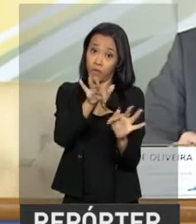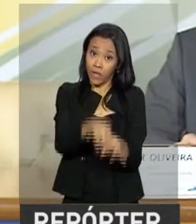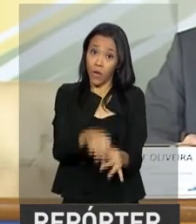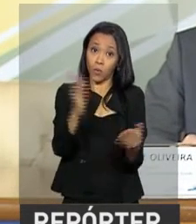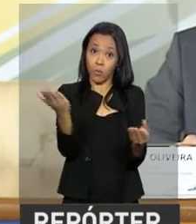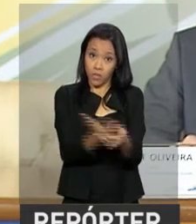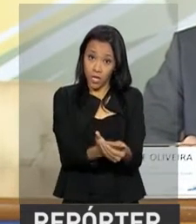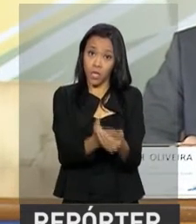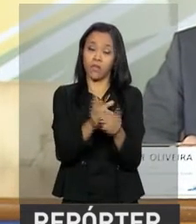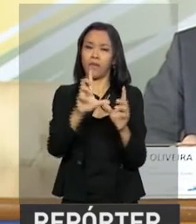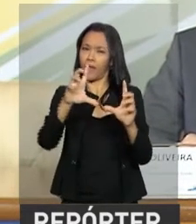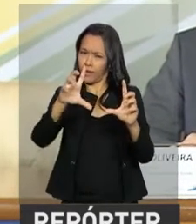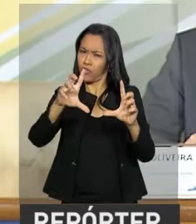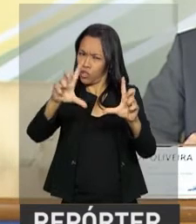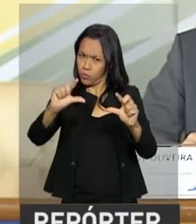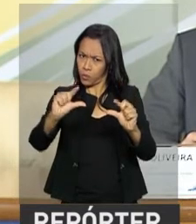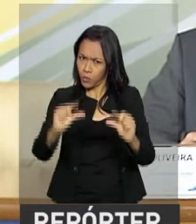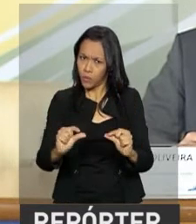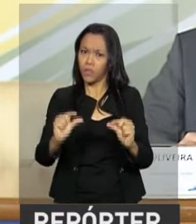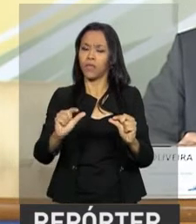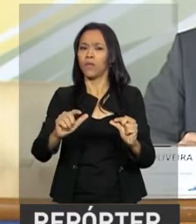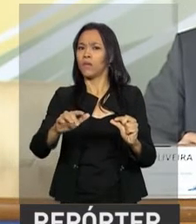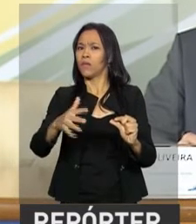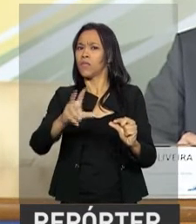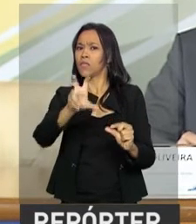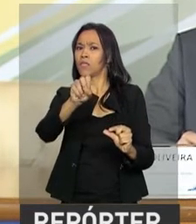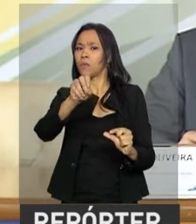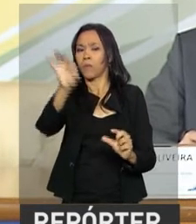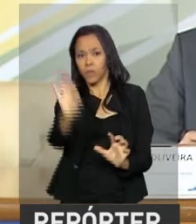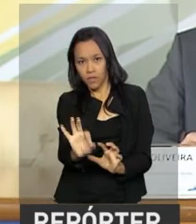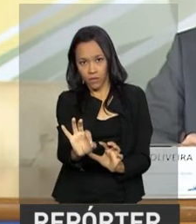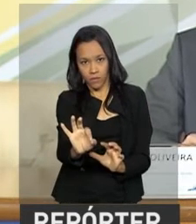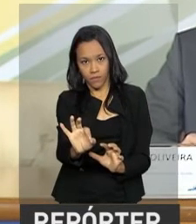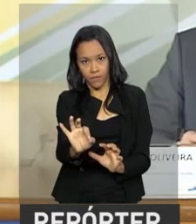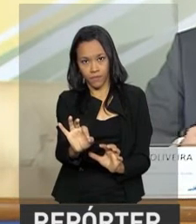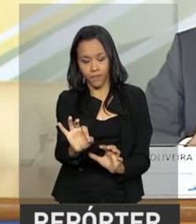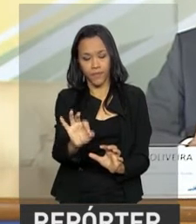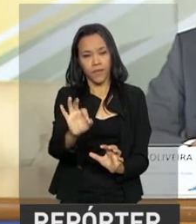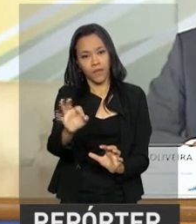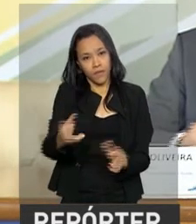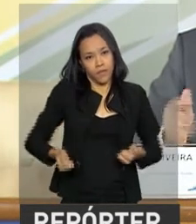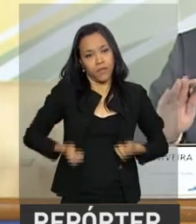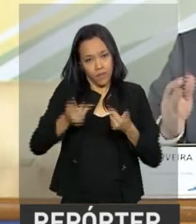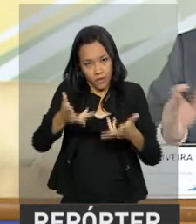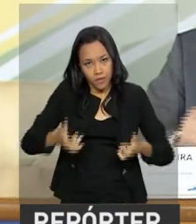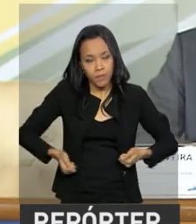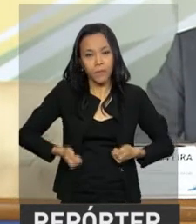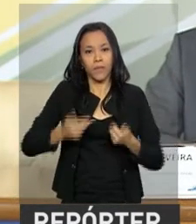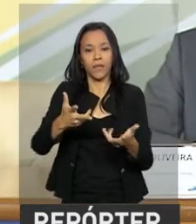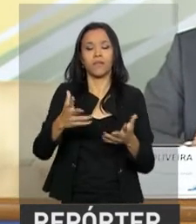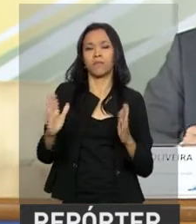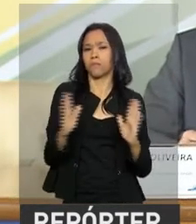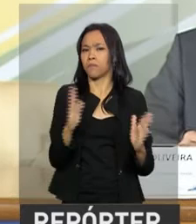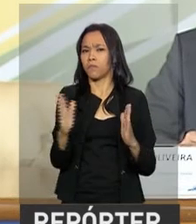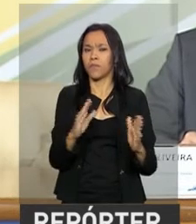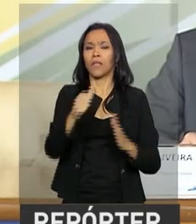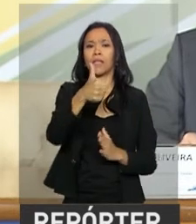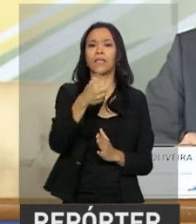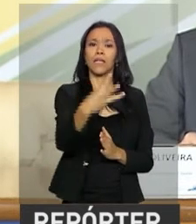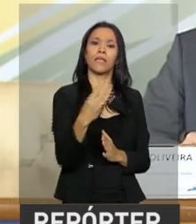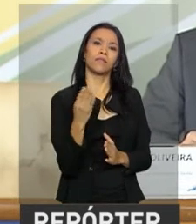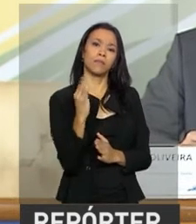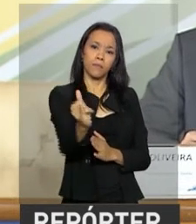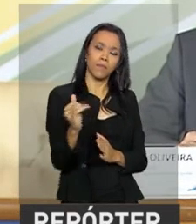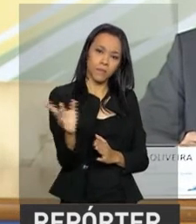pouco, mas ele deve se situar em torno de 50%. De uma despesa estimada em aproximadamente 13 bilhões